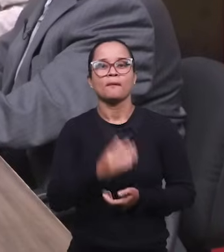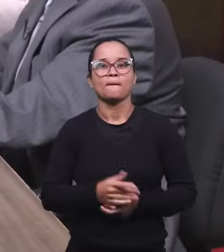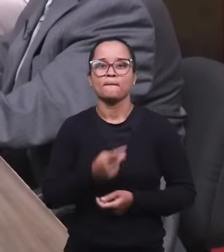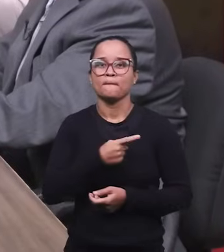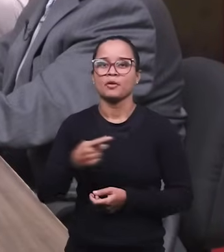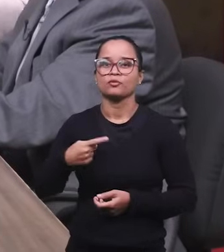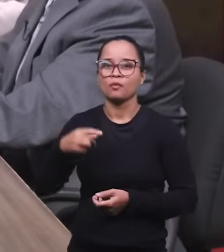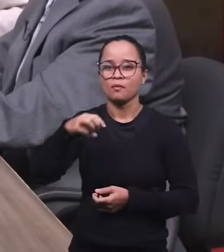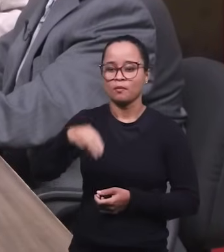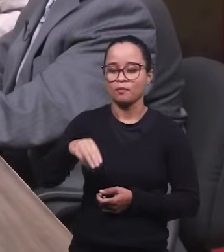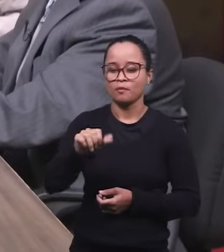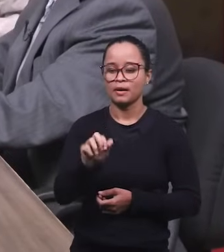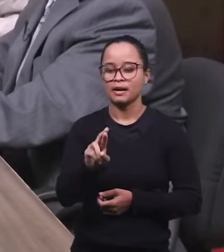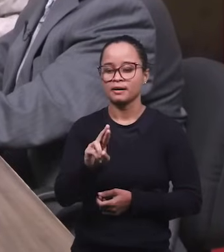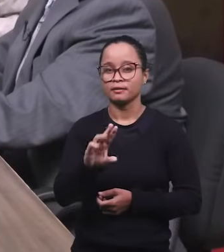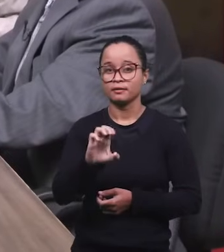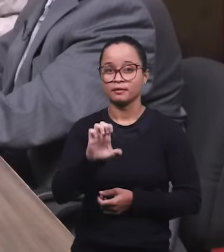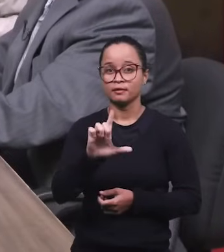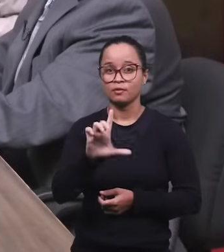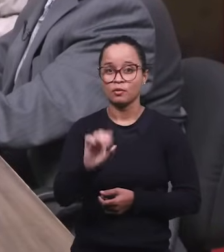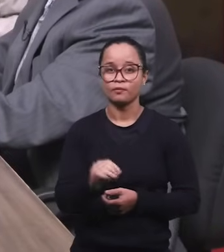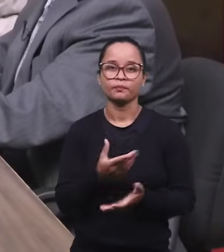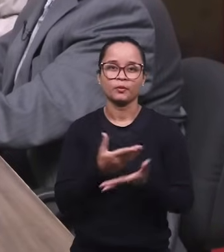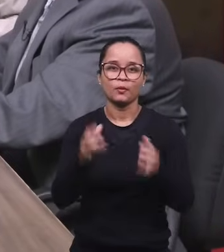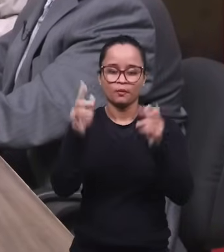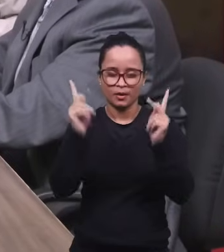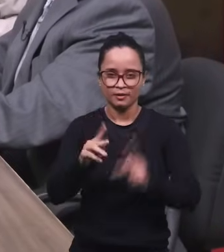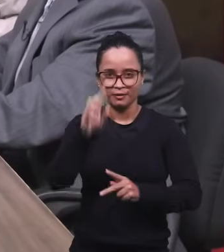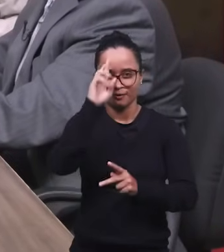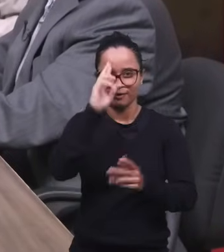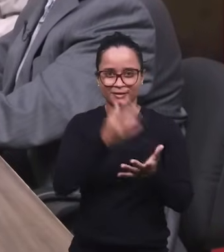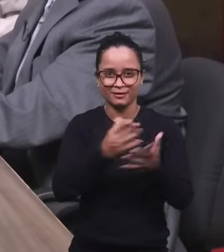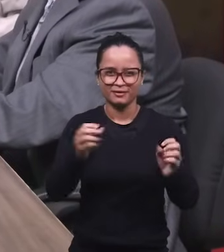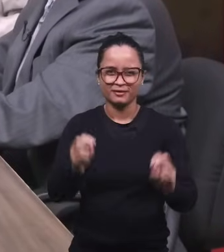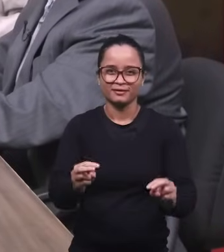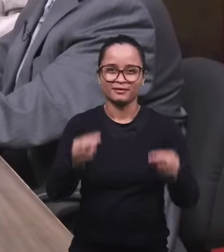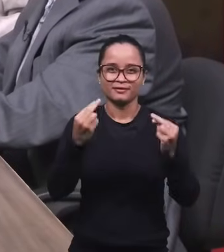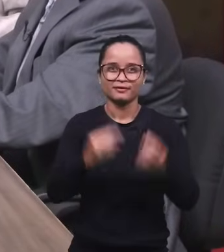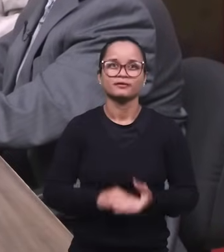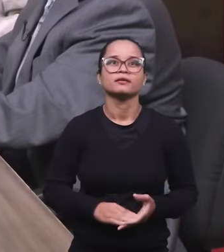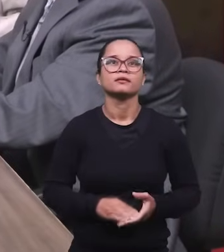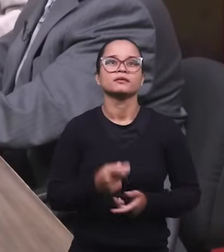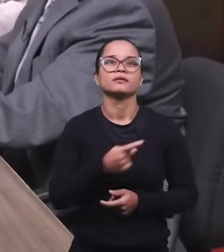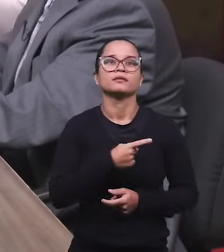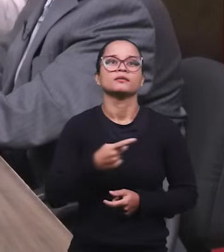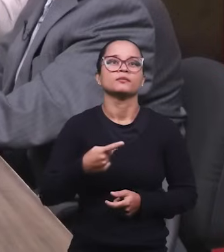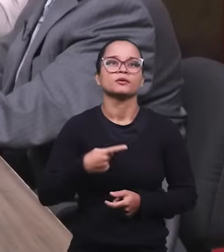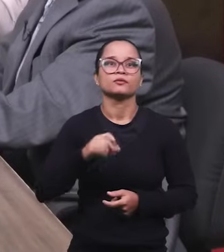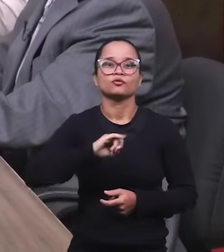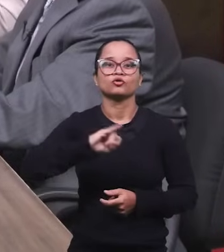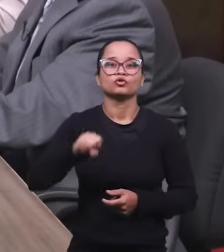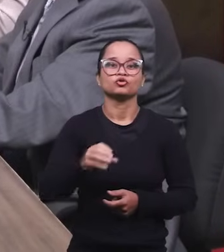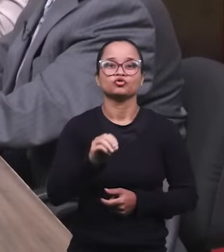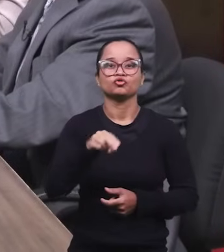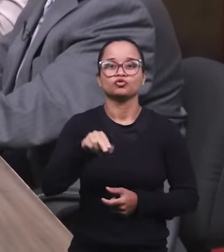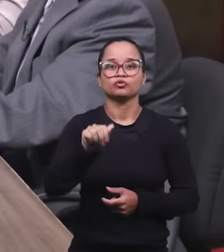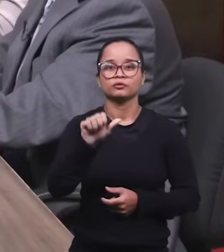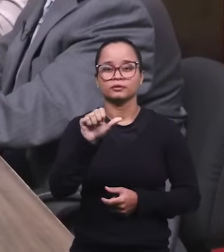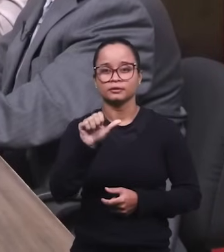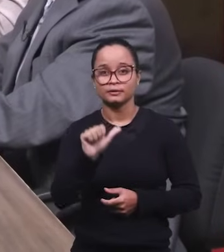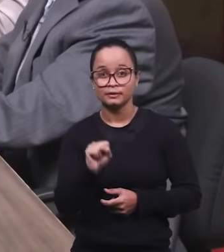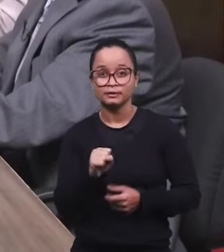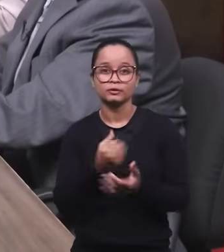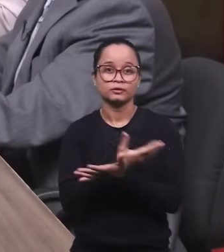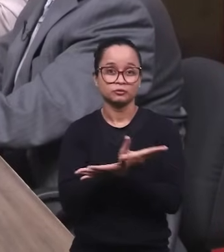Vamos seguir? Marcelo, pastor Marcelo Vilela, paz do Senhor. Paz do Senhor a todos que nos assistem. Amém. Pastor Jonas, a paz do Senhor